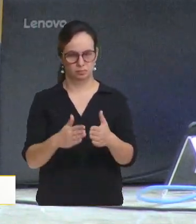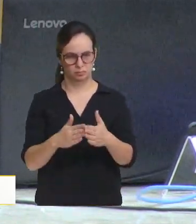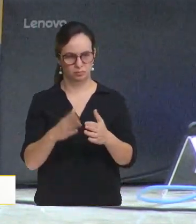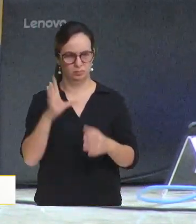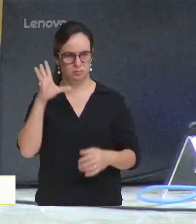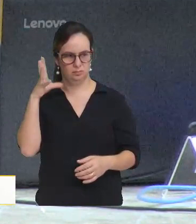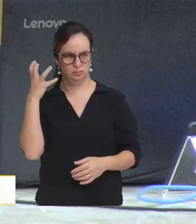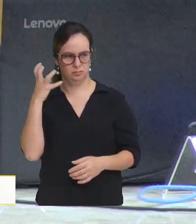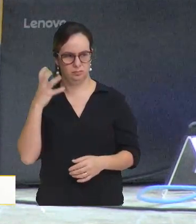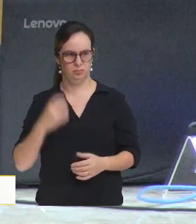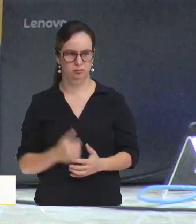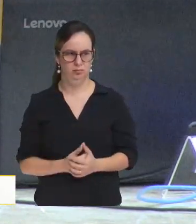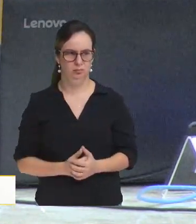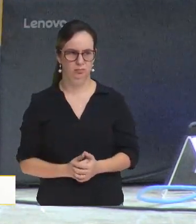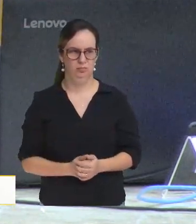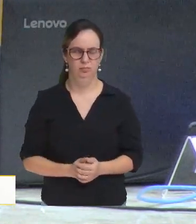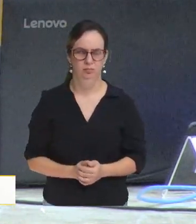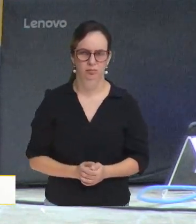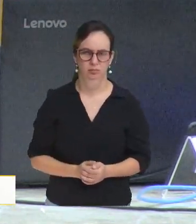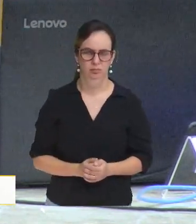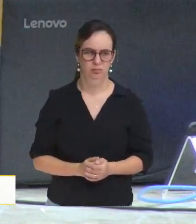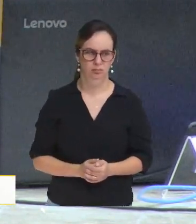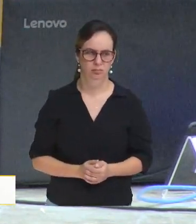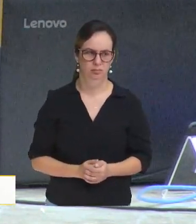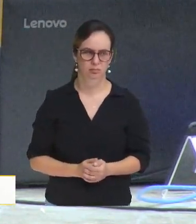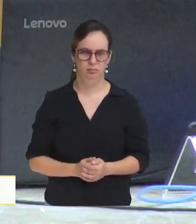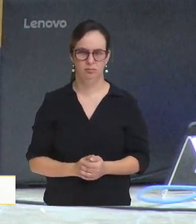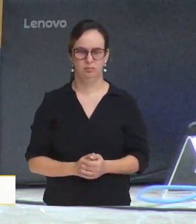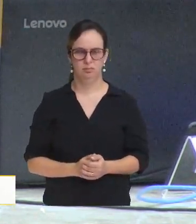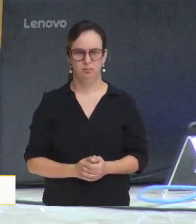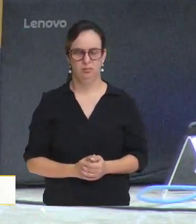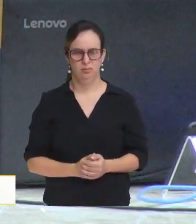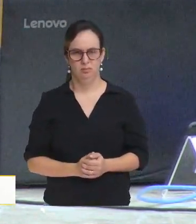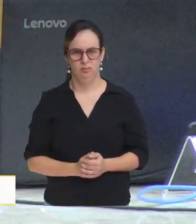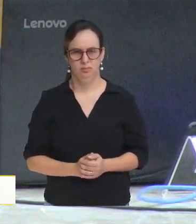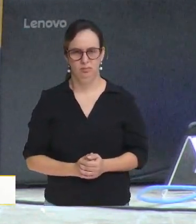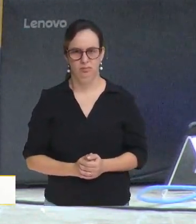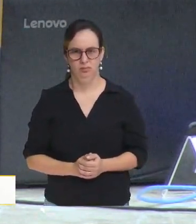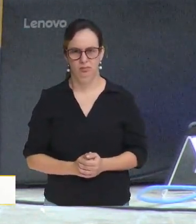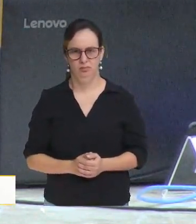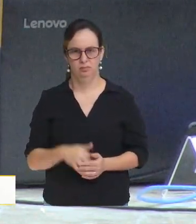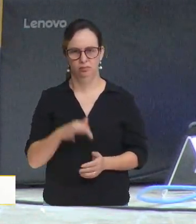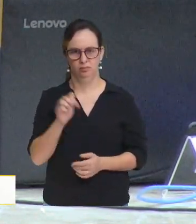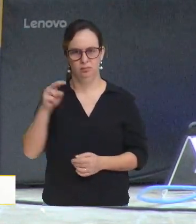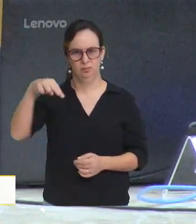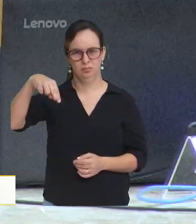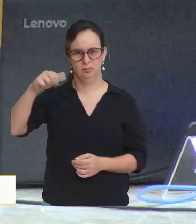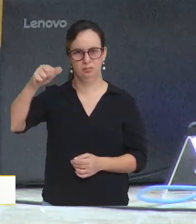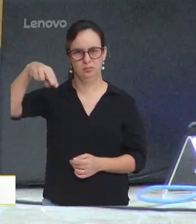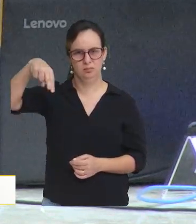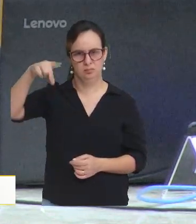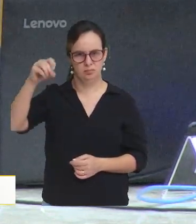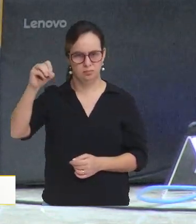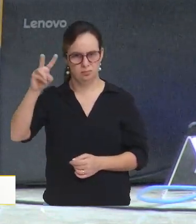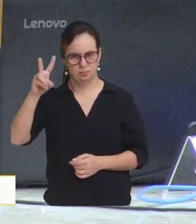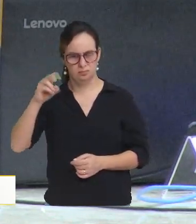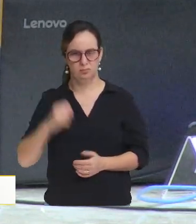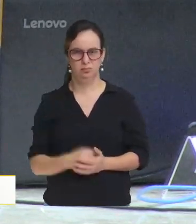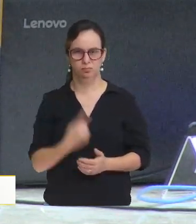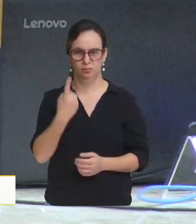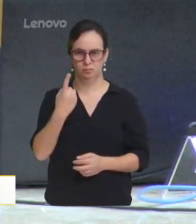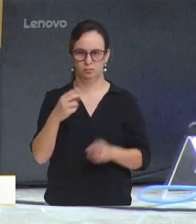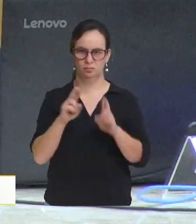do vereador Gerson e depois retificada pelo vereador Fernando Vieira de uma sessão. Aqueles vereadores